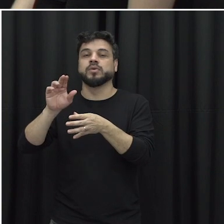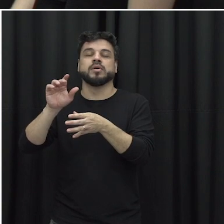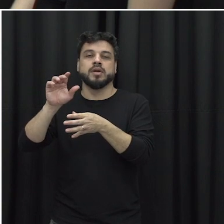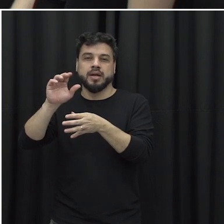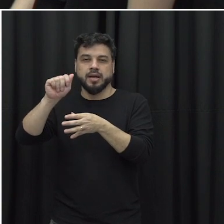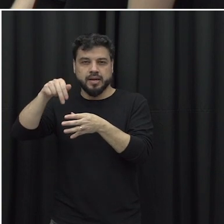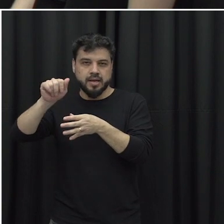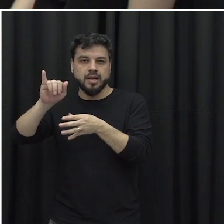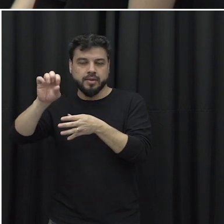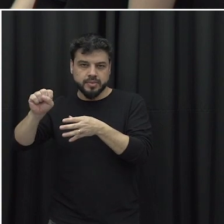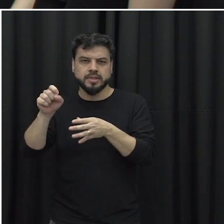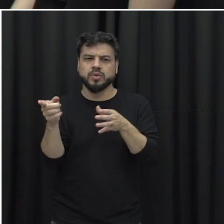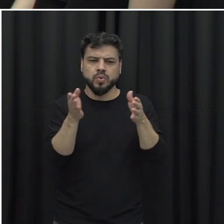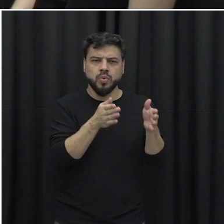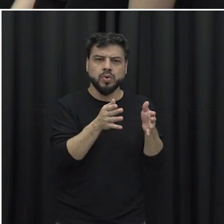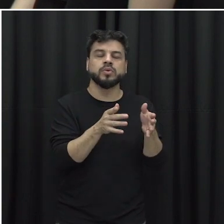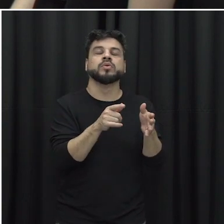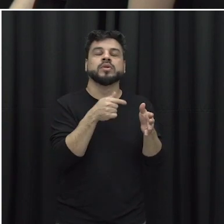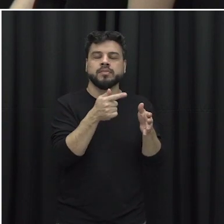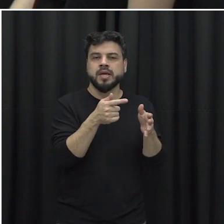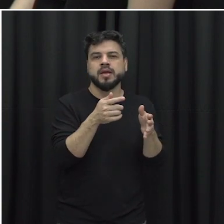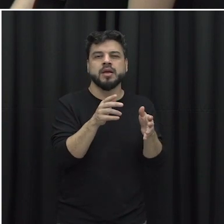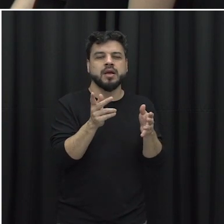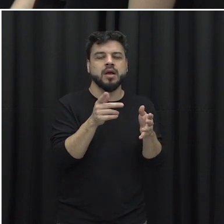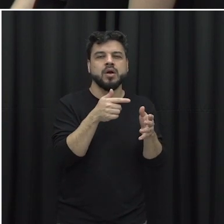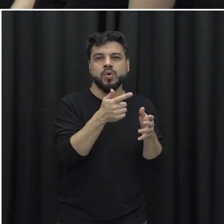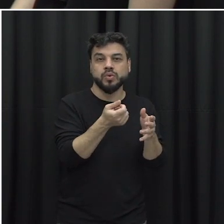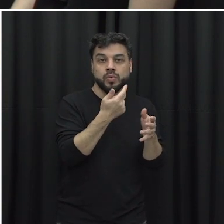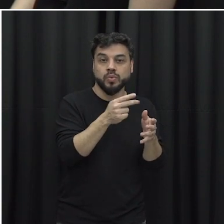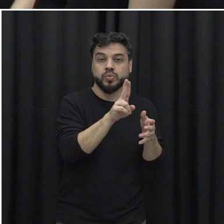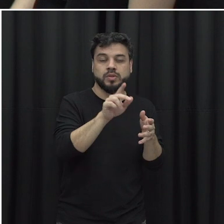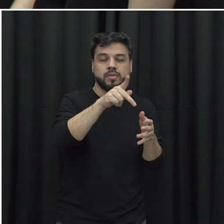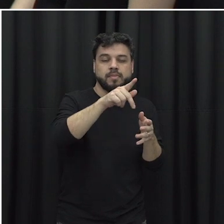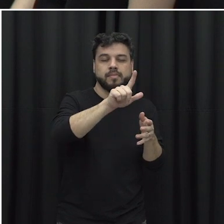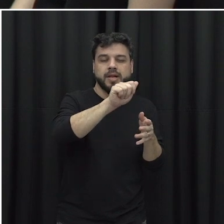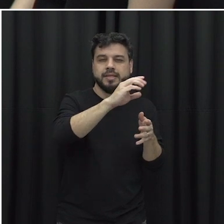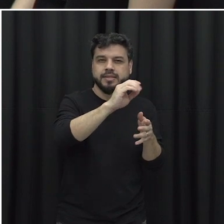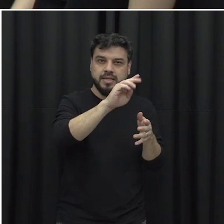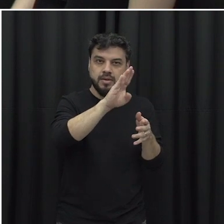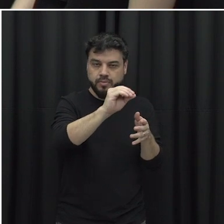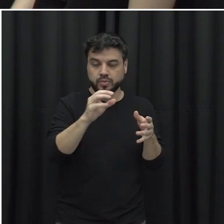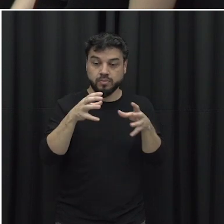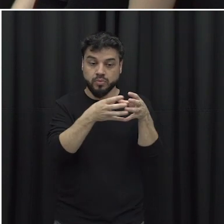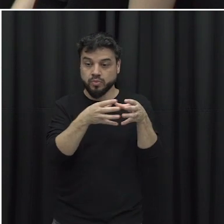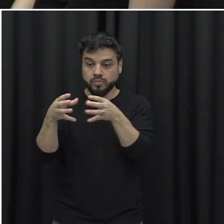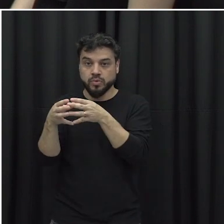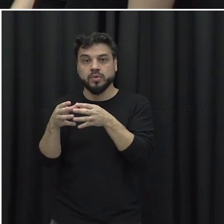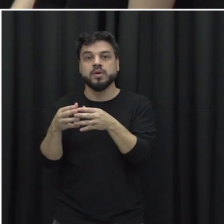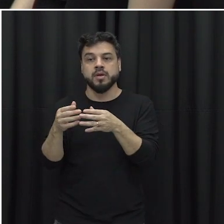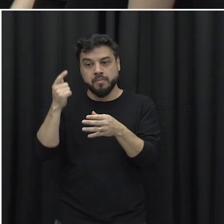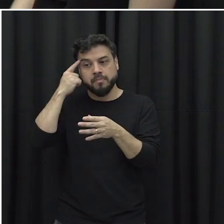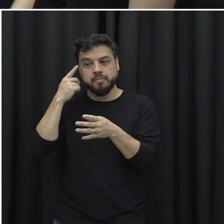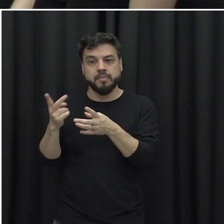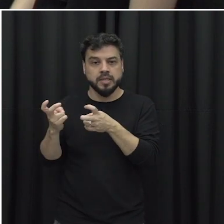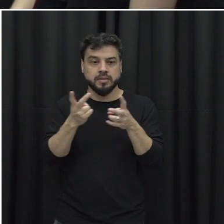mesma consistência, tudo, um óleo também, e viu os resultados entre os 2 grupos, e a gente percebeu nitidamente